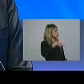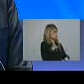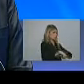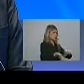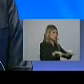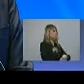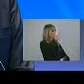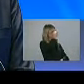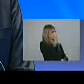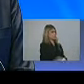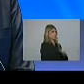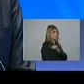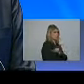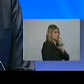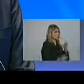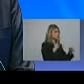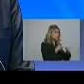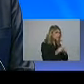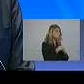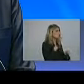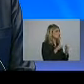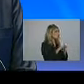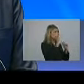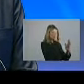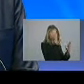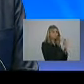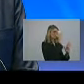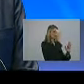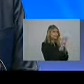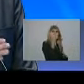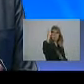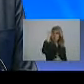à minha cidade. Cumpri todas as missões que me foram